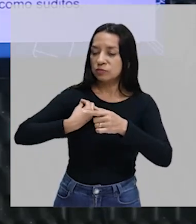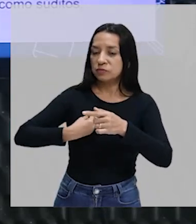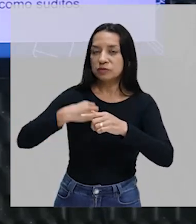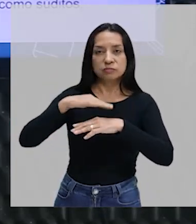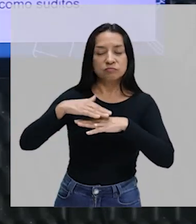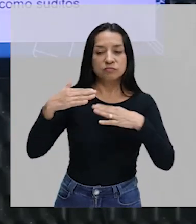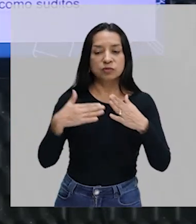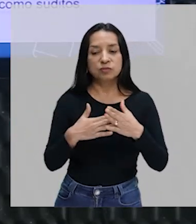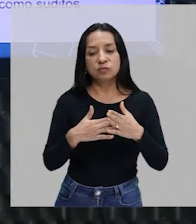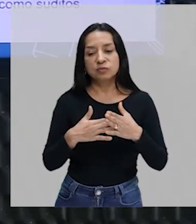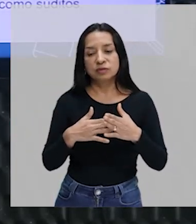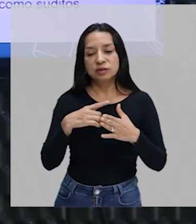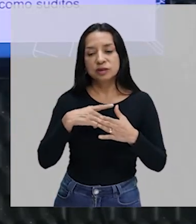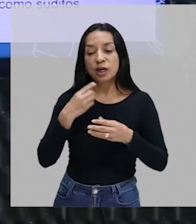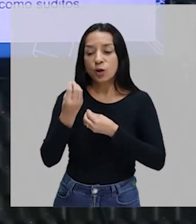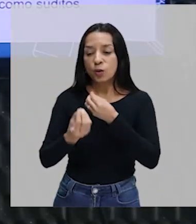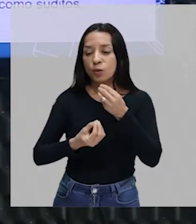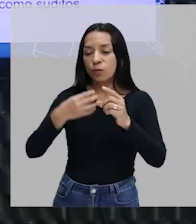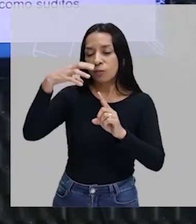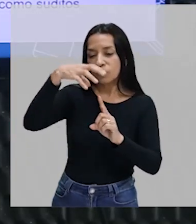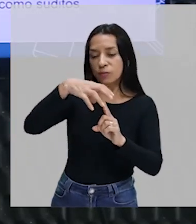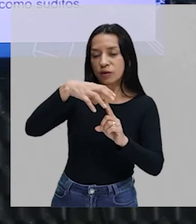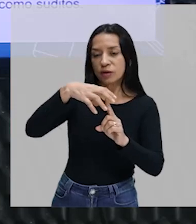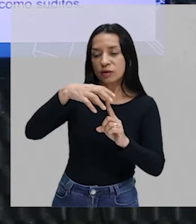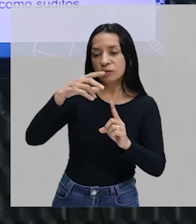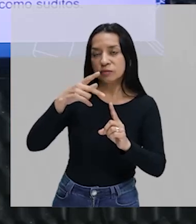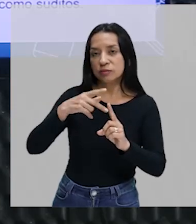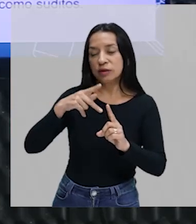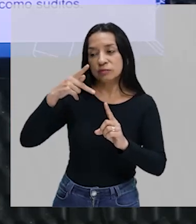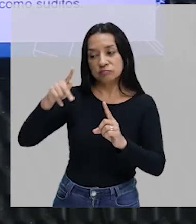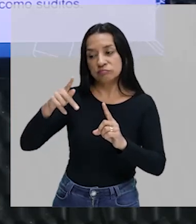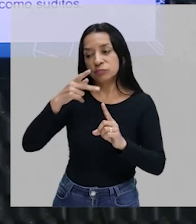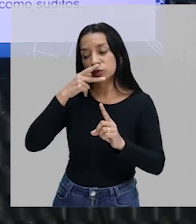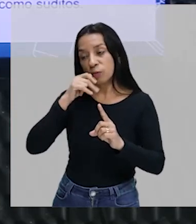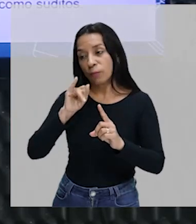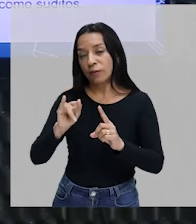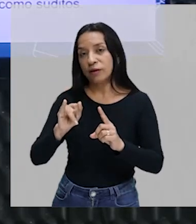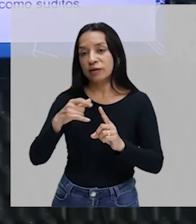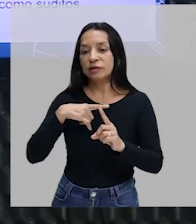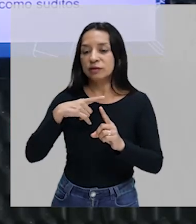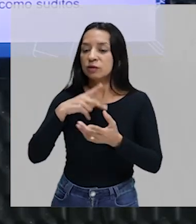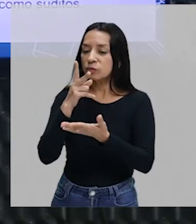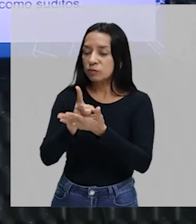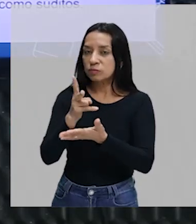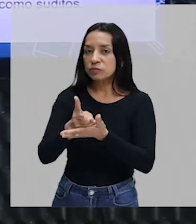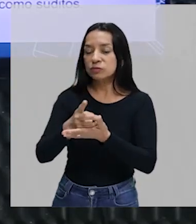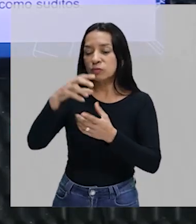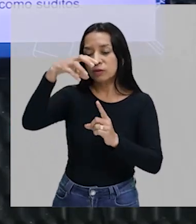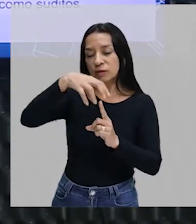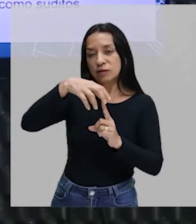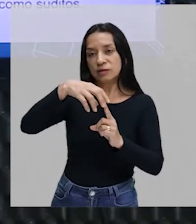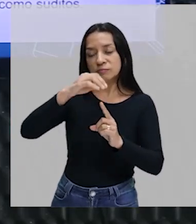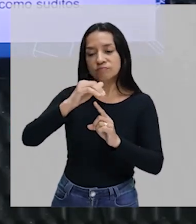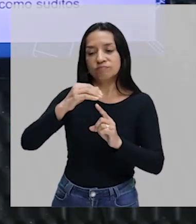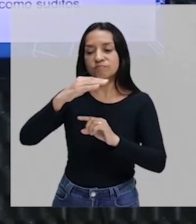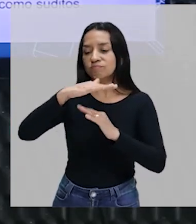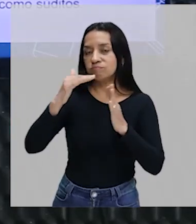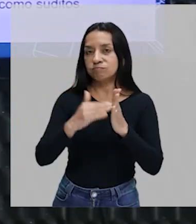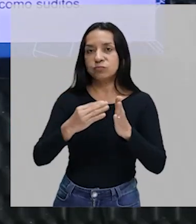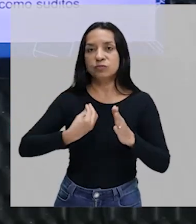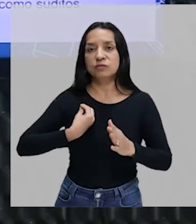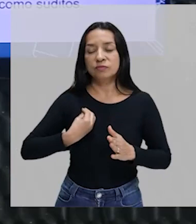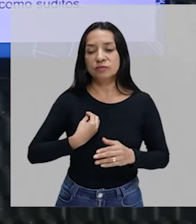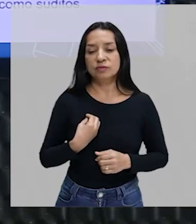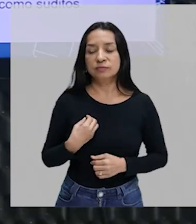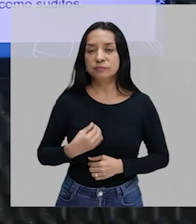de rei do seu pai e vai continuar sendo rei durante a sua vida toda. O Brasil teve um período de monarquia, você